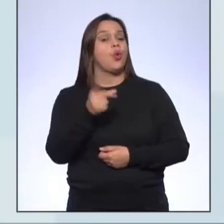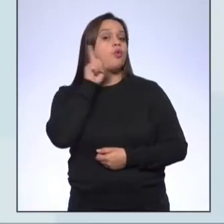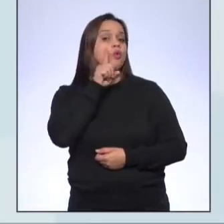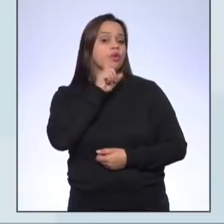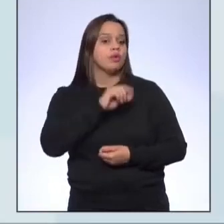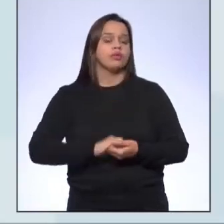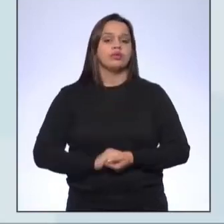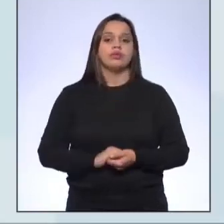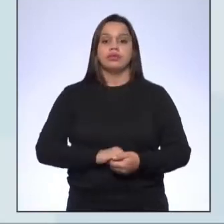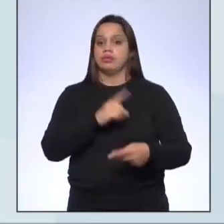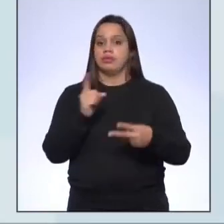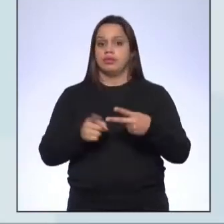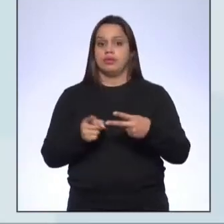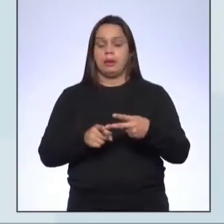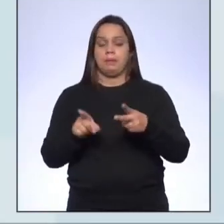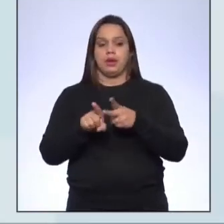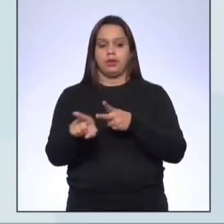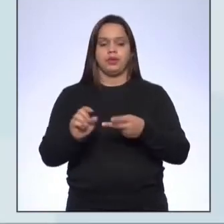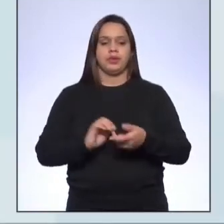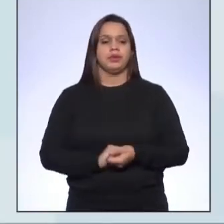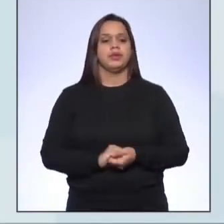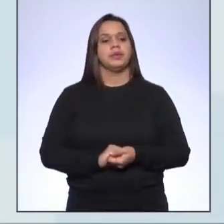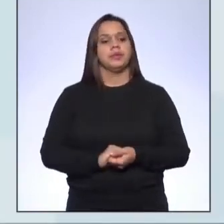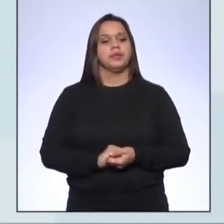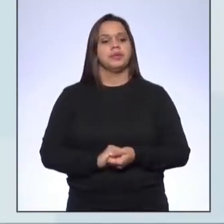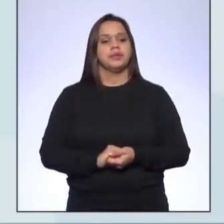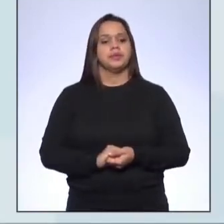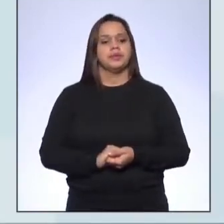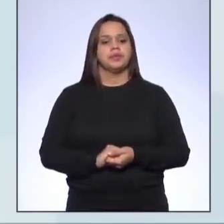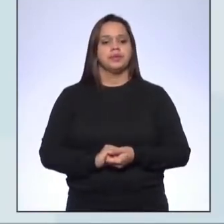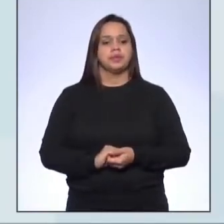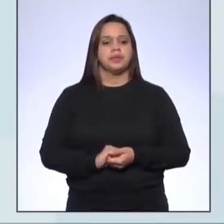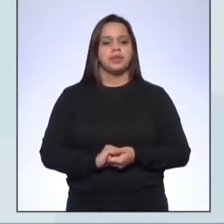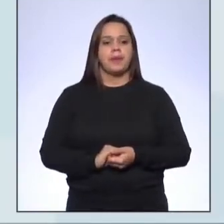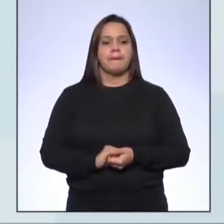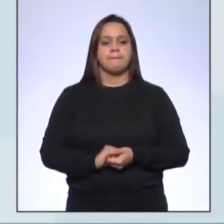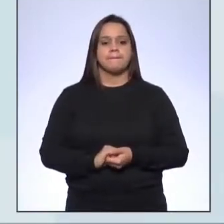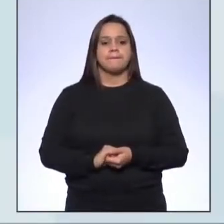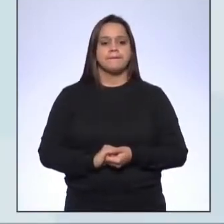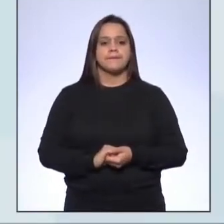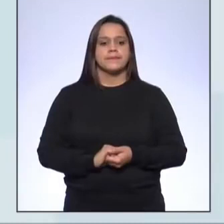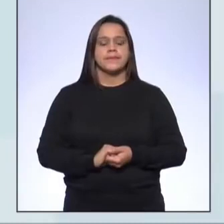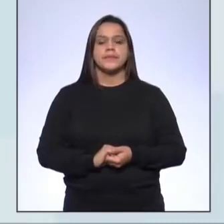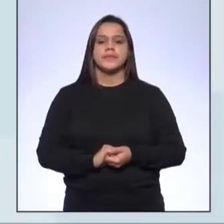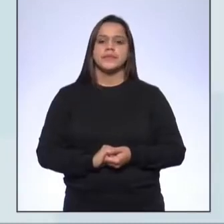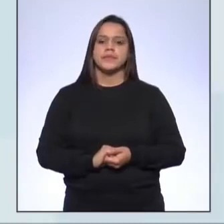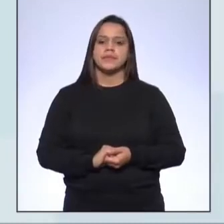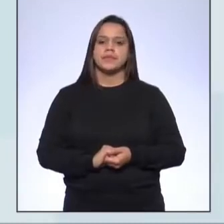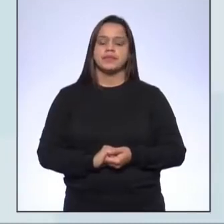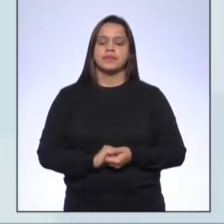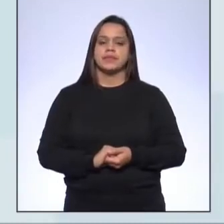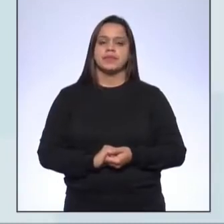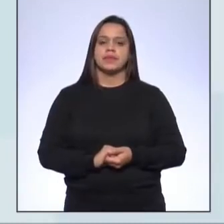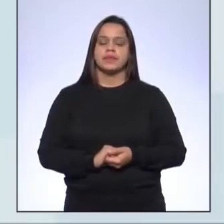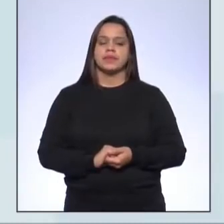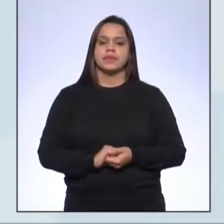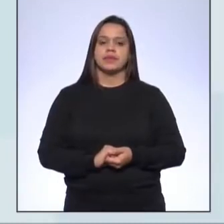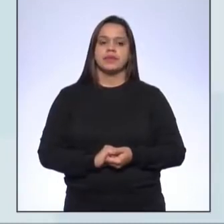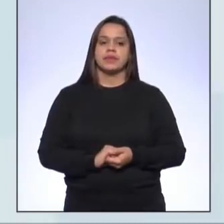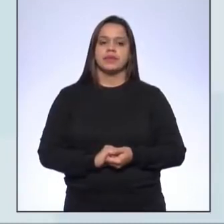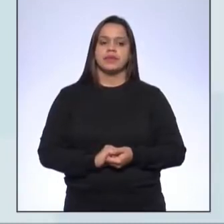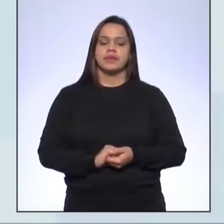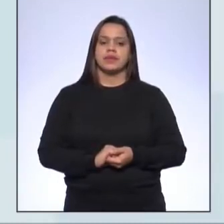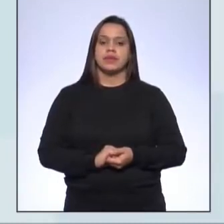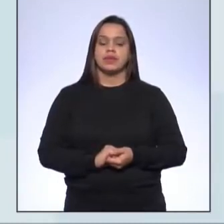Second question, segunda pergunta. When did a cyclone destroy buildings and sinked boats in New